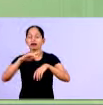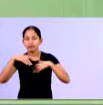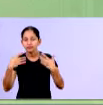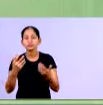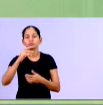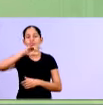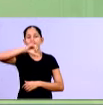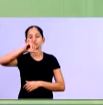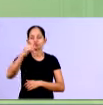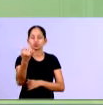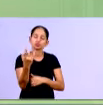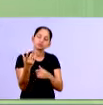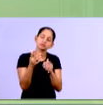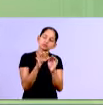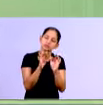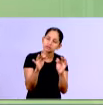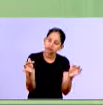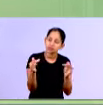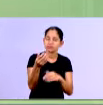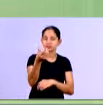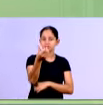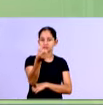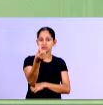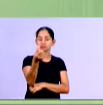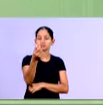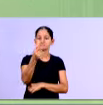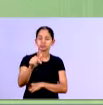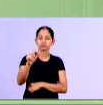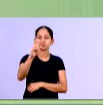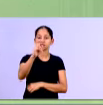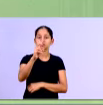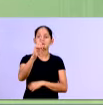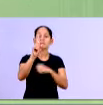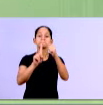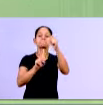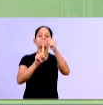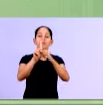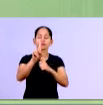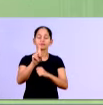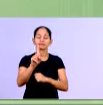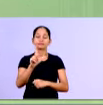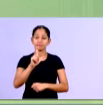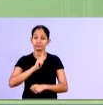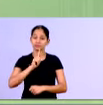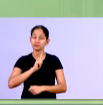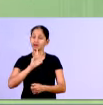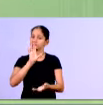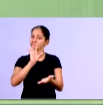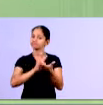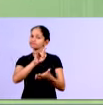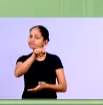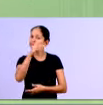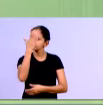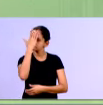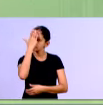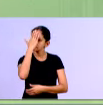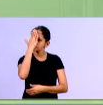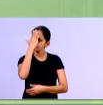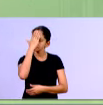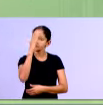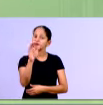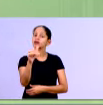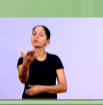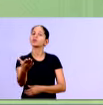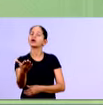juros simples de 6,5 ao mês. E agora você quer saber, tenho certeza que você quer saber,